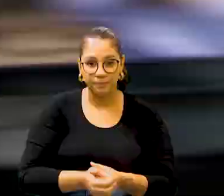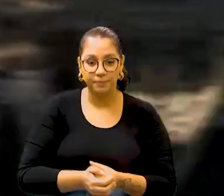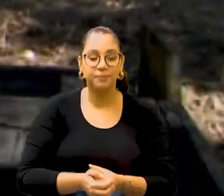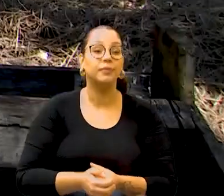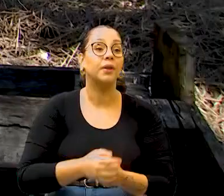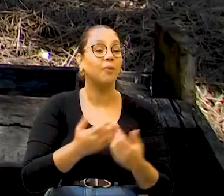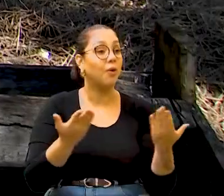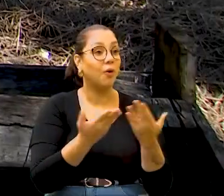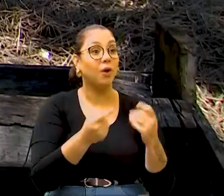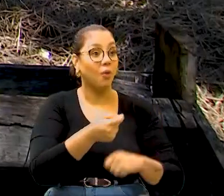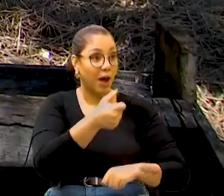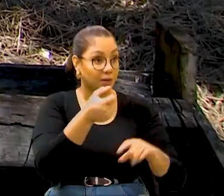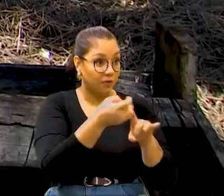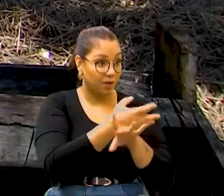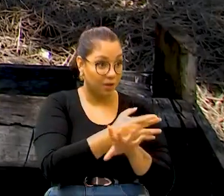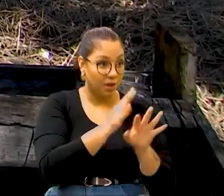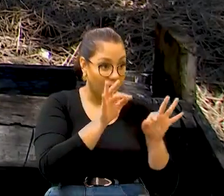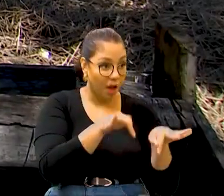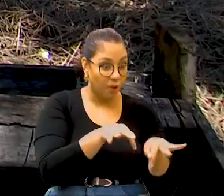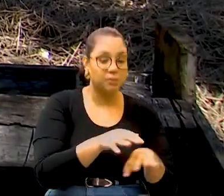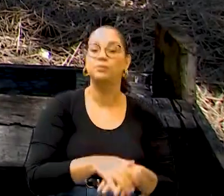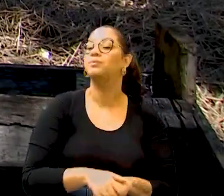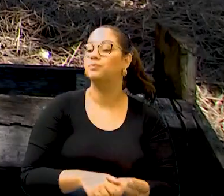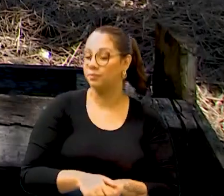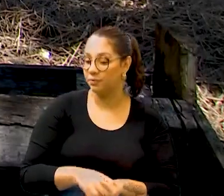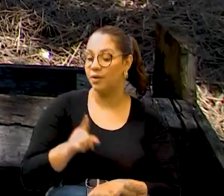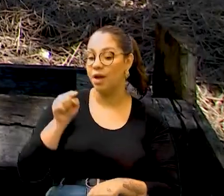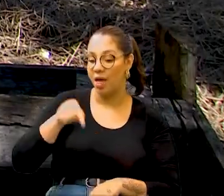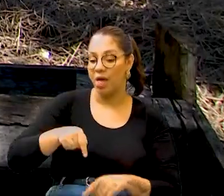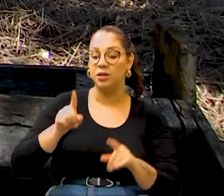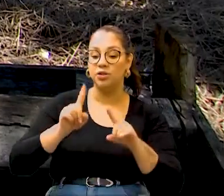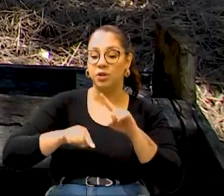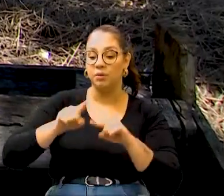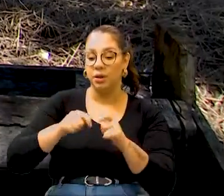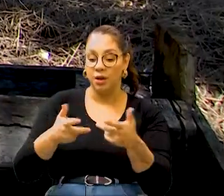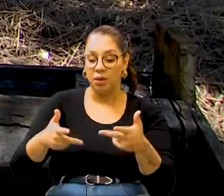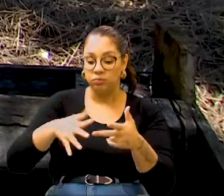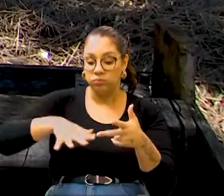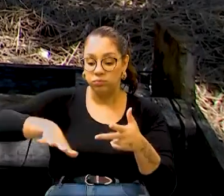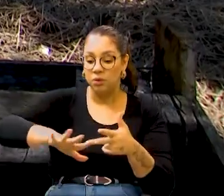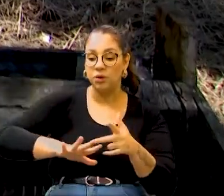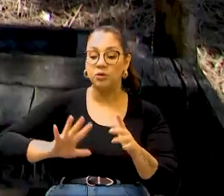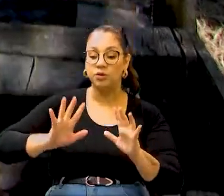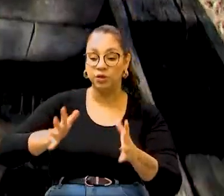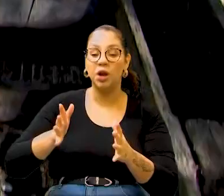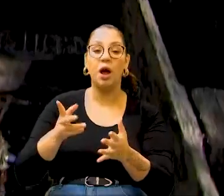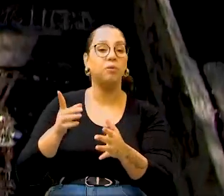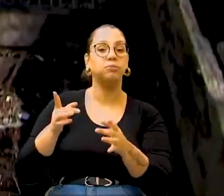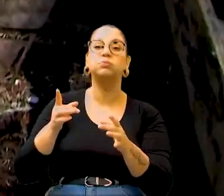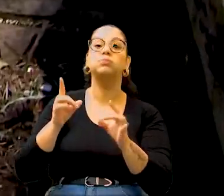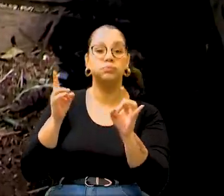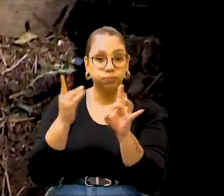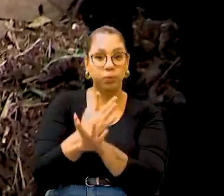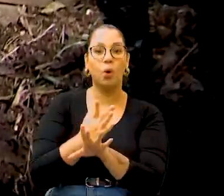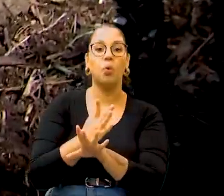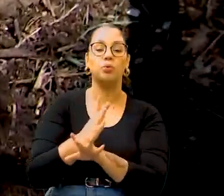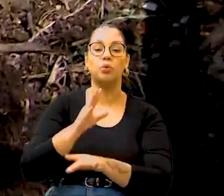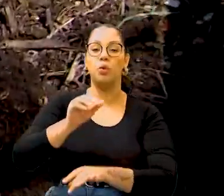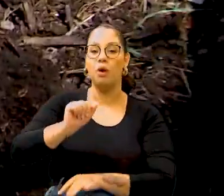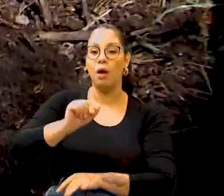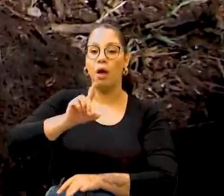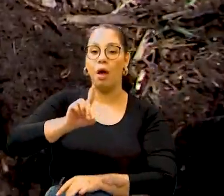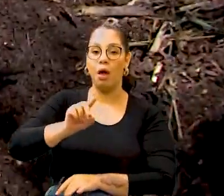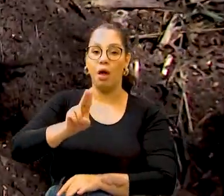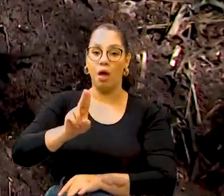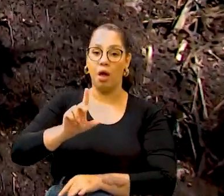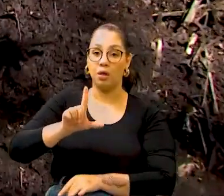processo. Luísa, essa é uma das partes finais da compostagem. Isso aí, aqui o material ele já está maturado,